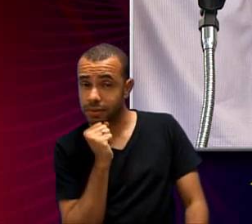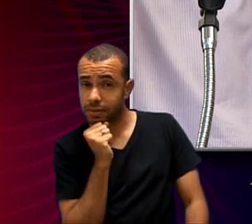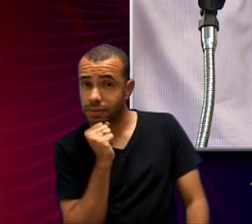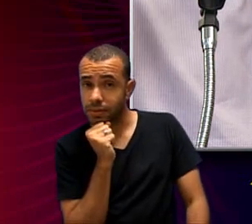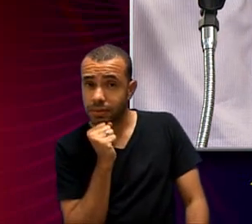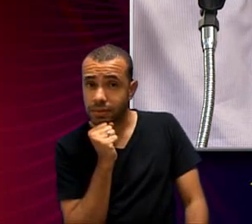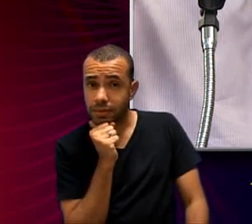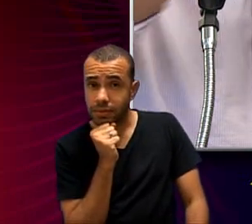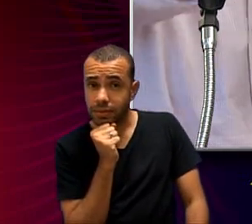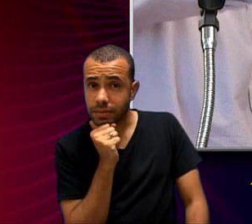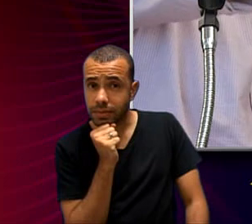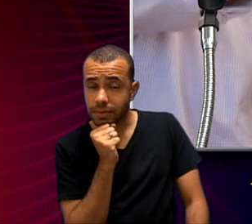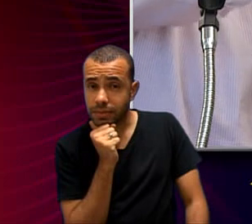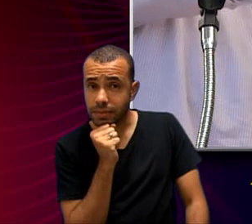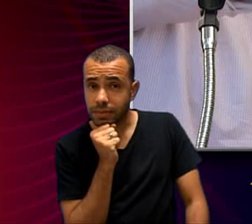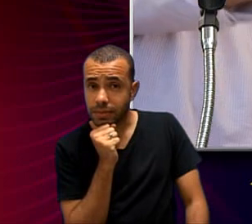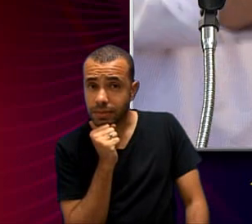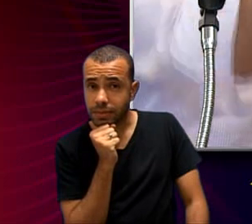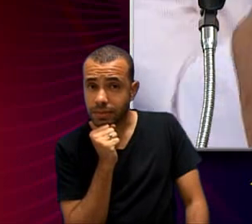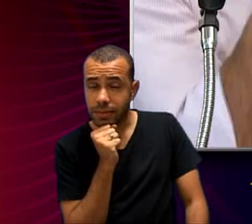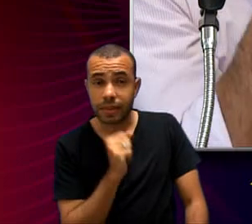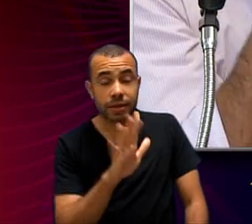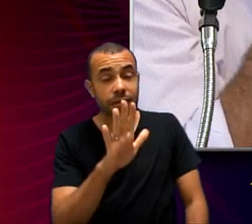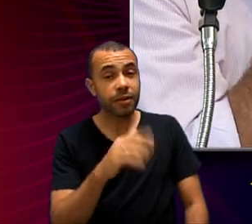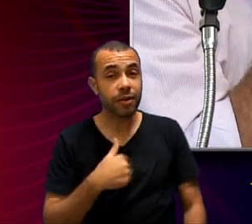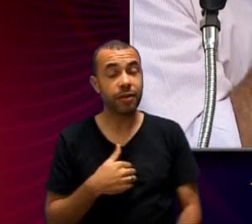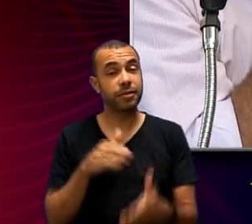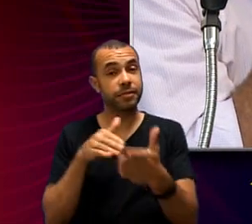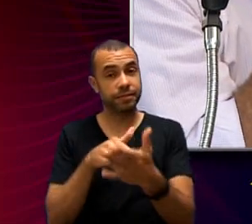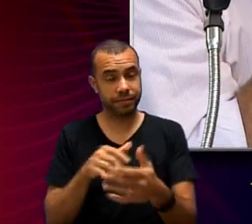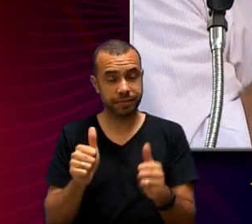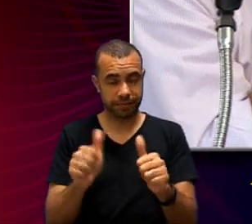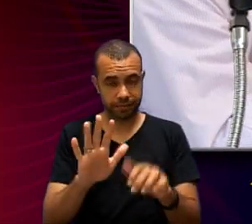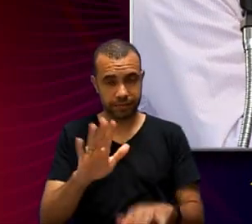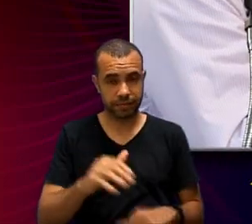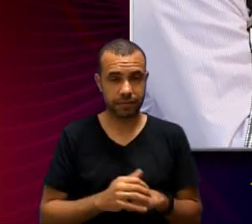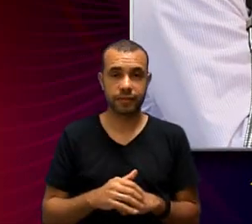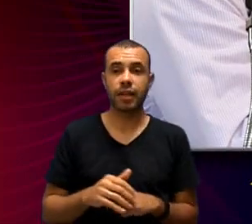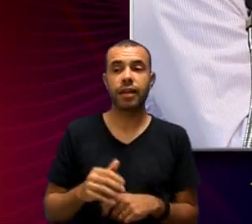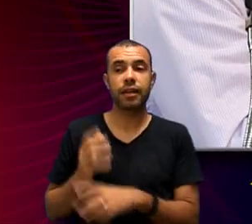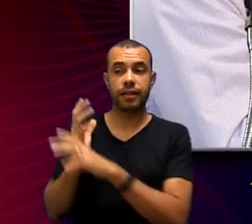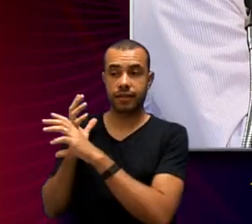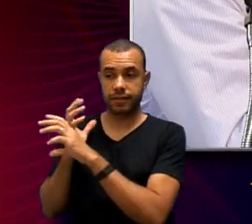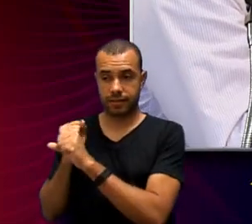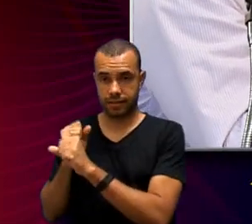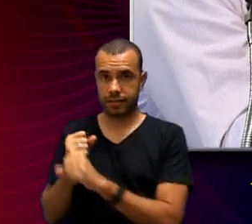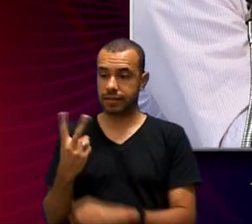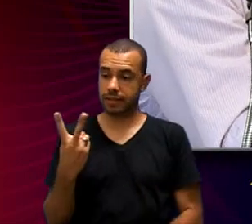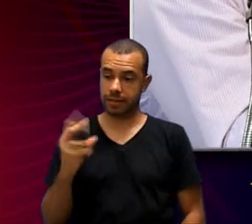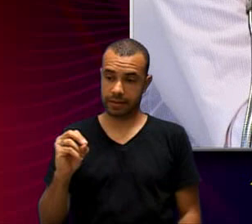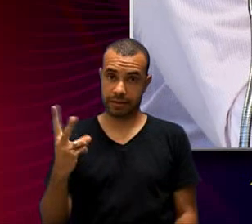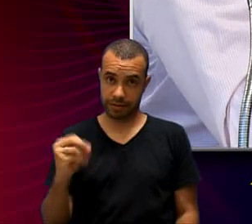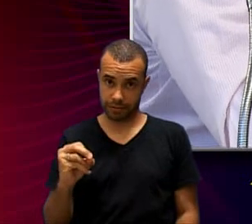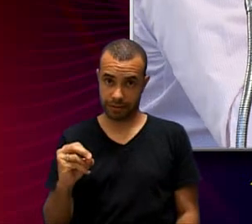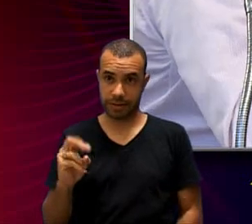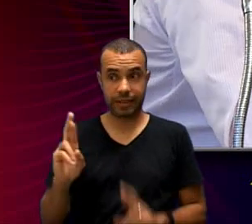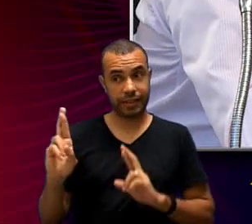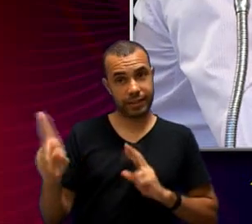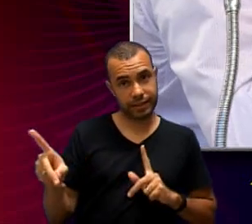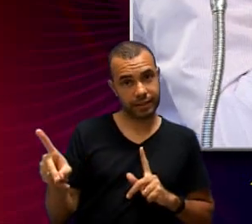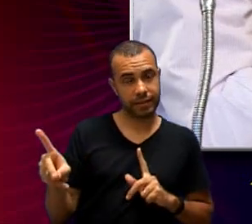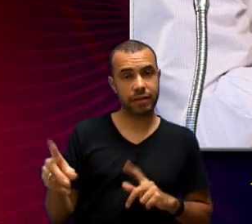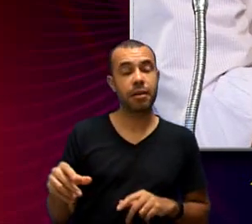Na verdade... Então, a construção do orçamento ela foi feita diferente para o exercício 2020. Tá. Nós fizemos